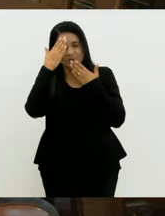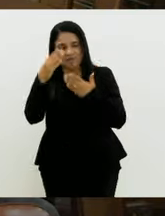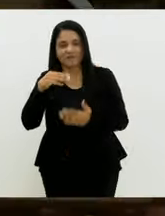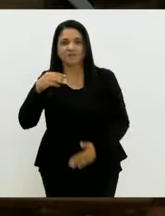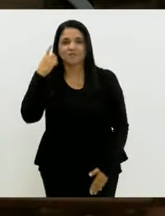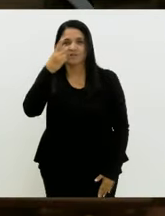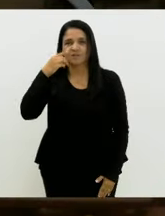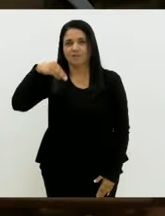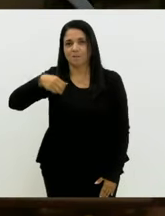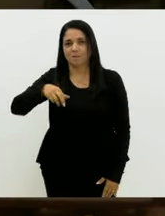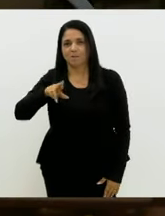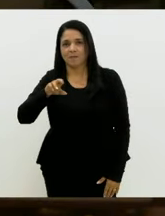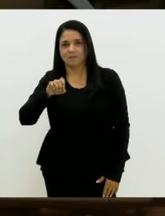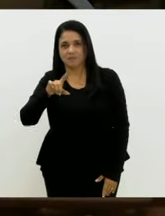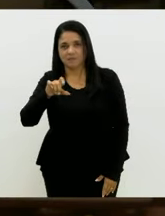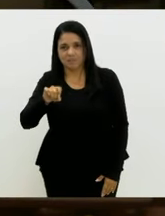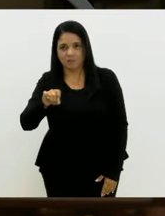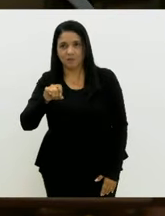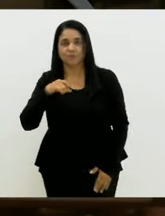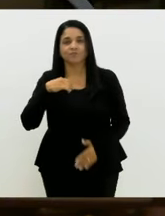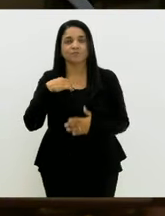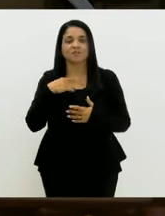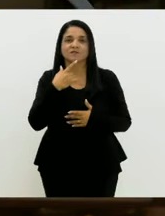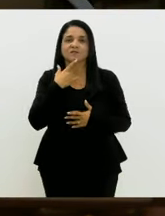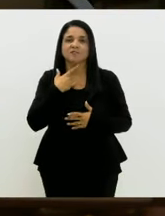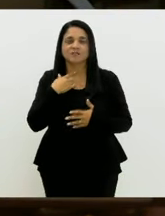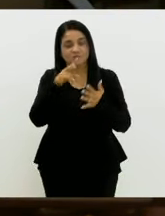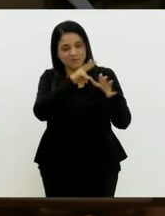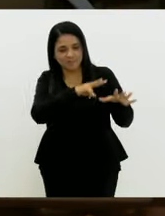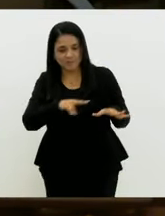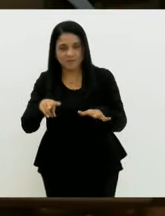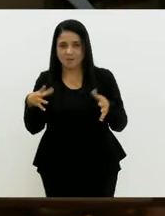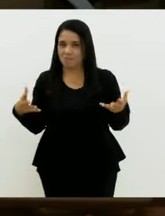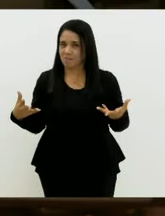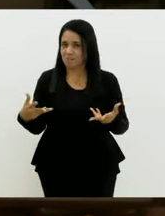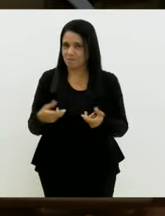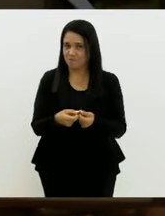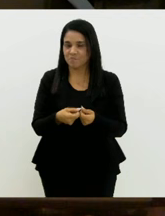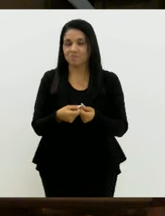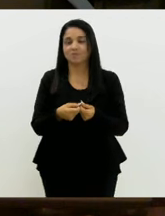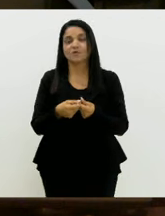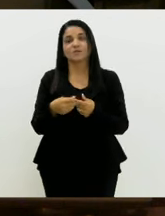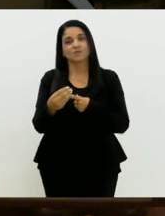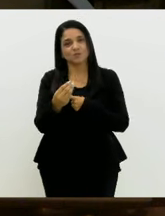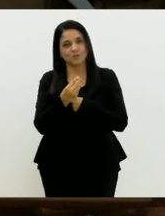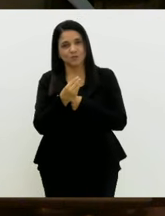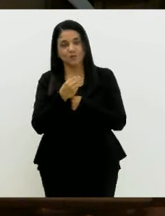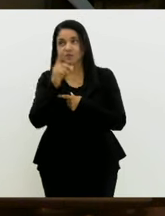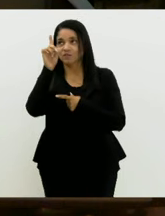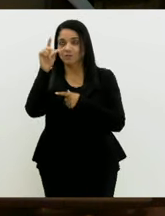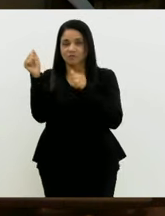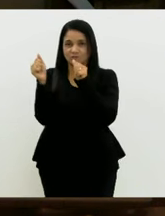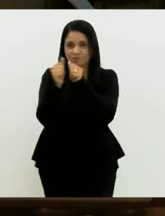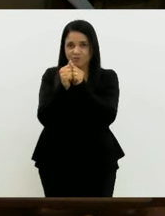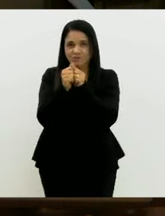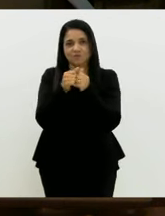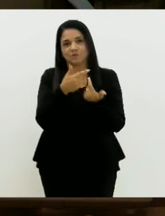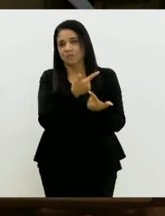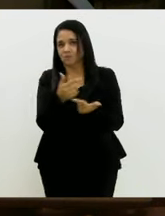Gino. Desejo a todos uma ótima semana. Se cuidem, fiquem com Deus. E não havendo mais